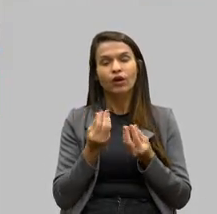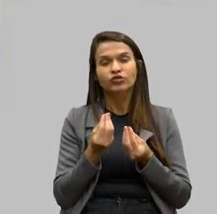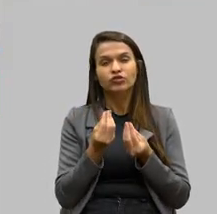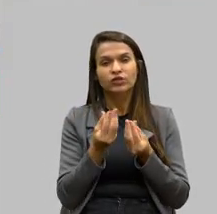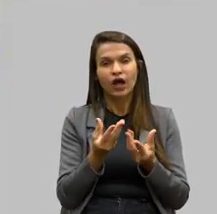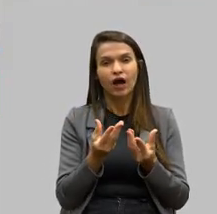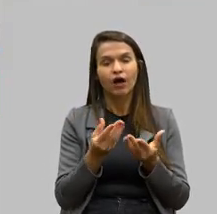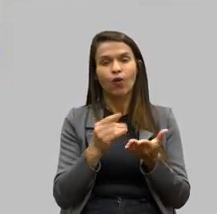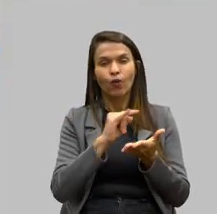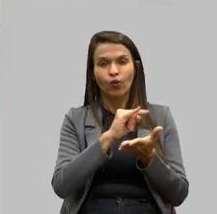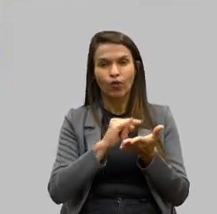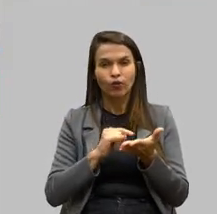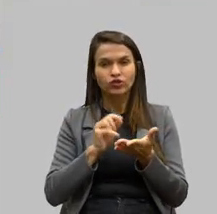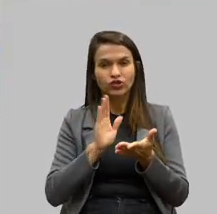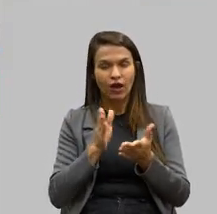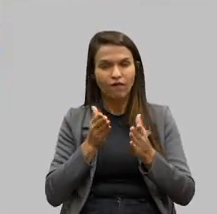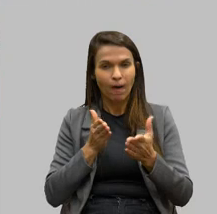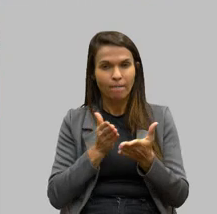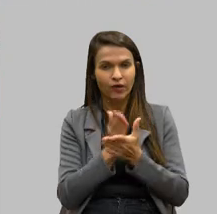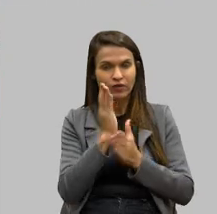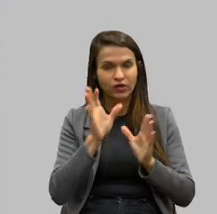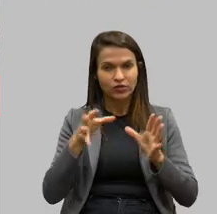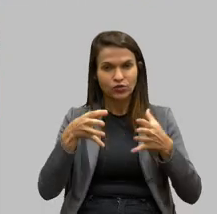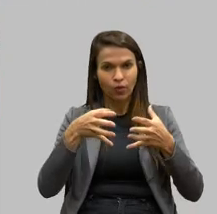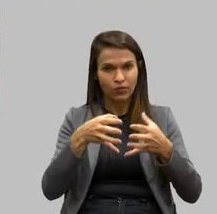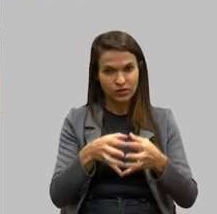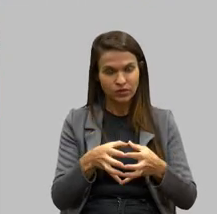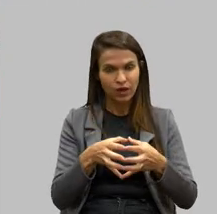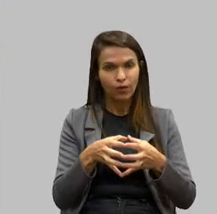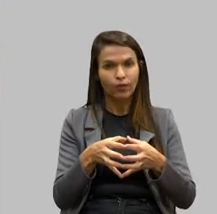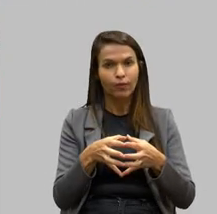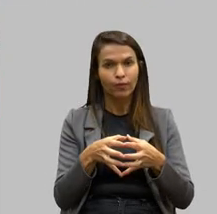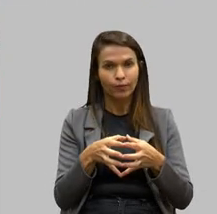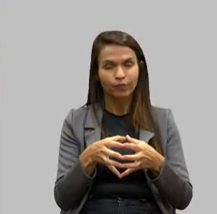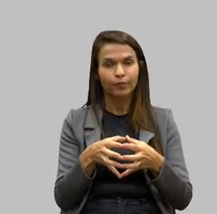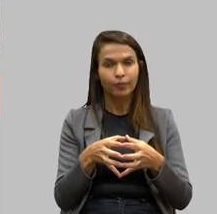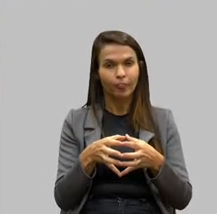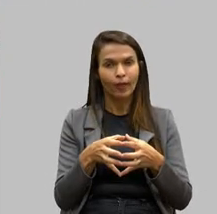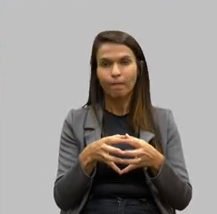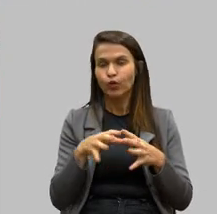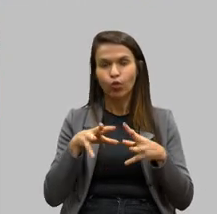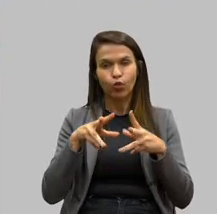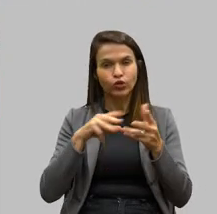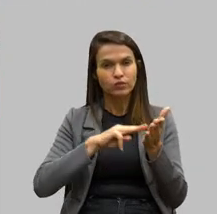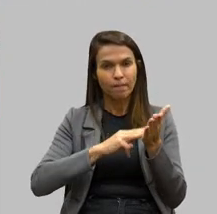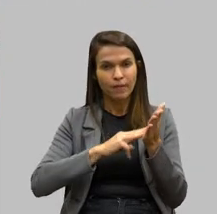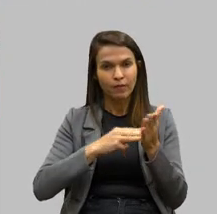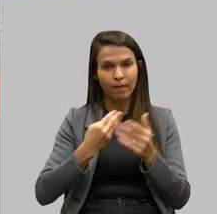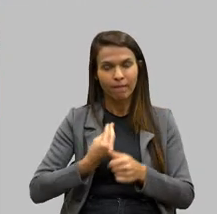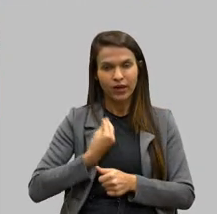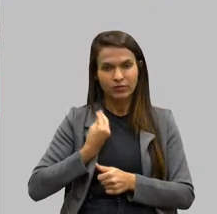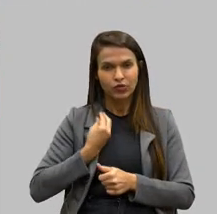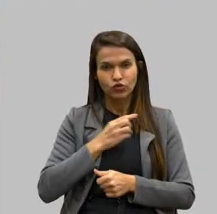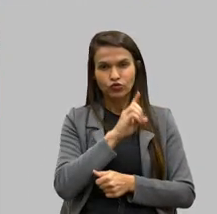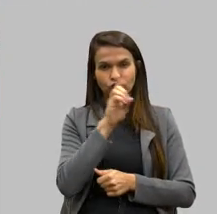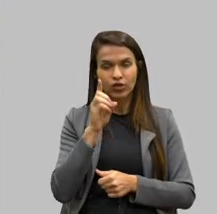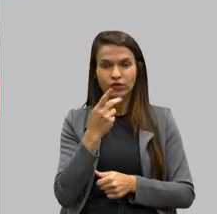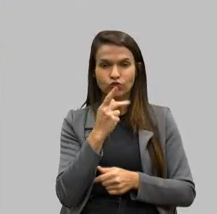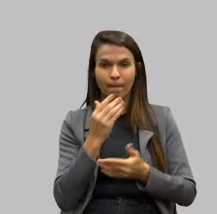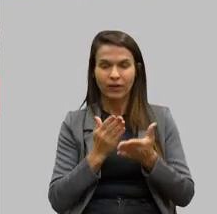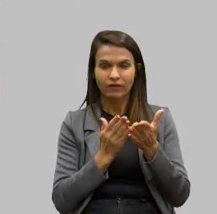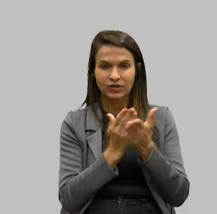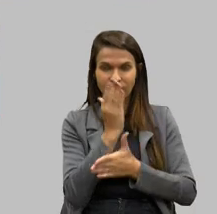requerimento que foi aprovado nesta comissão por todos os membros presentes na data da sua aprovação,